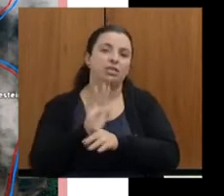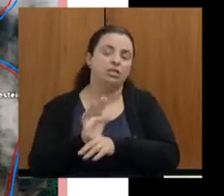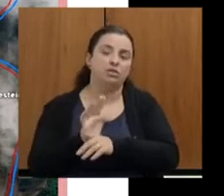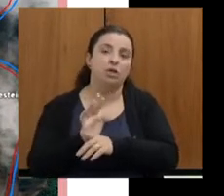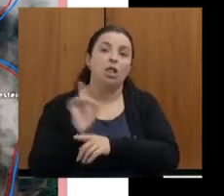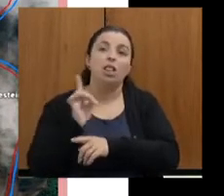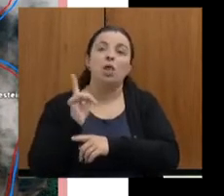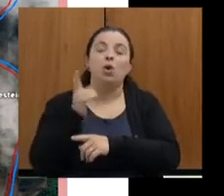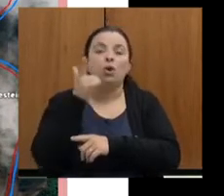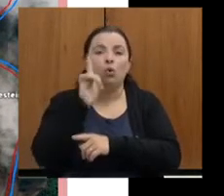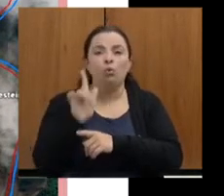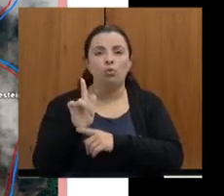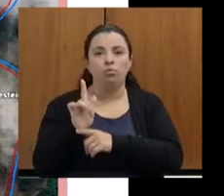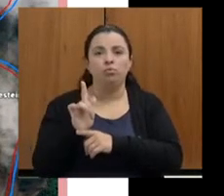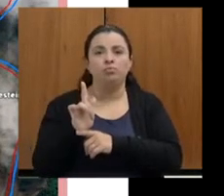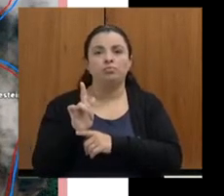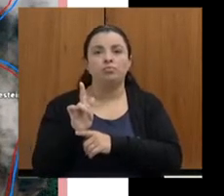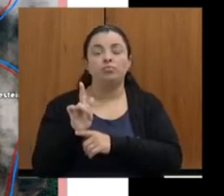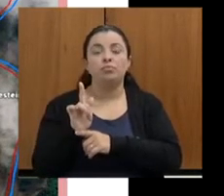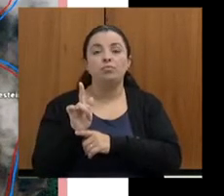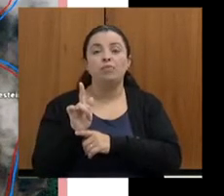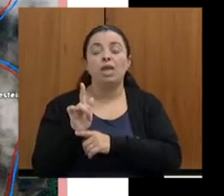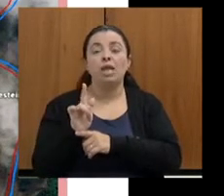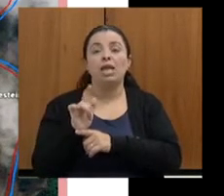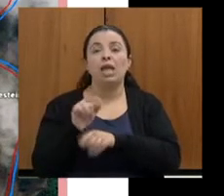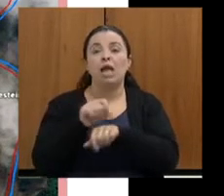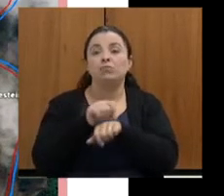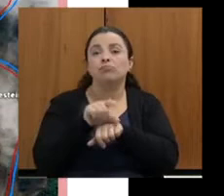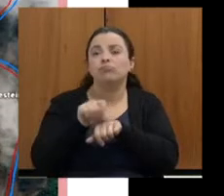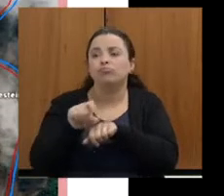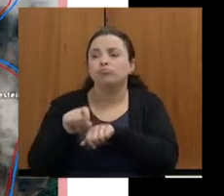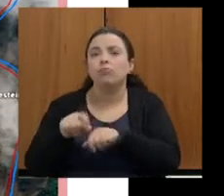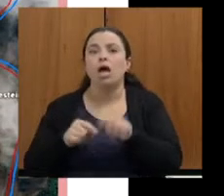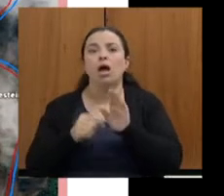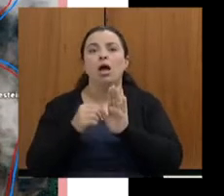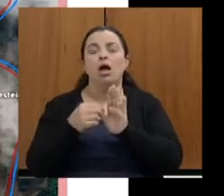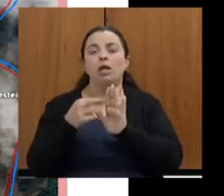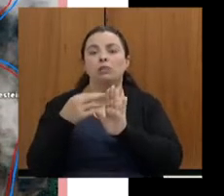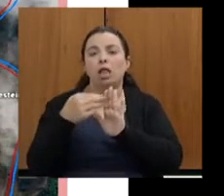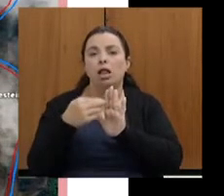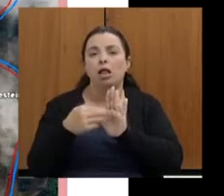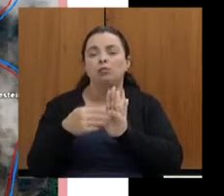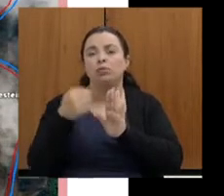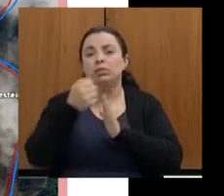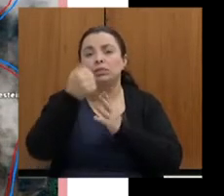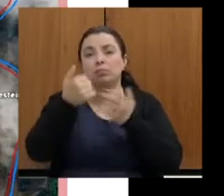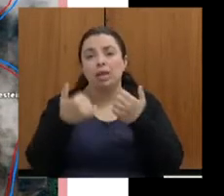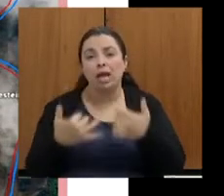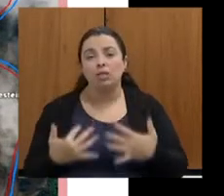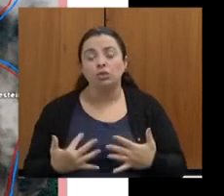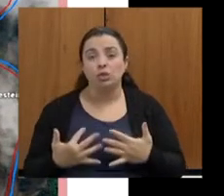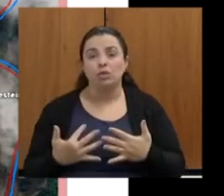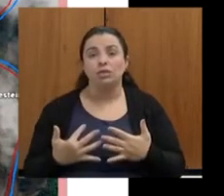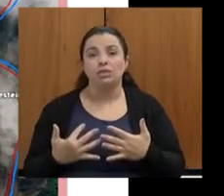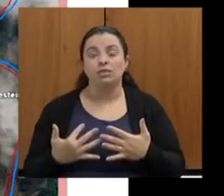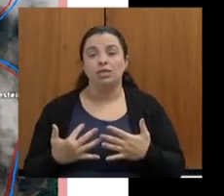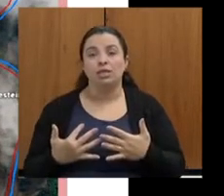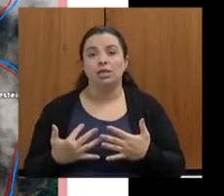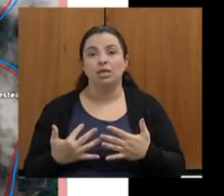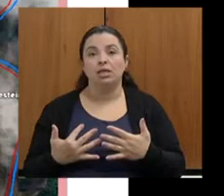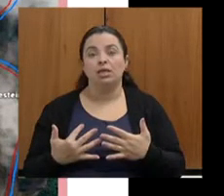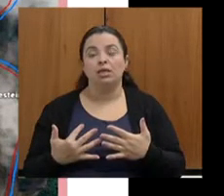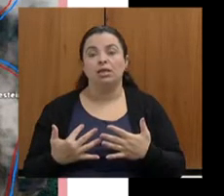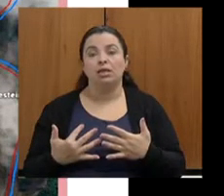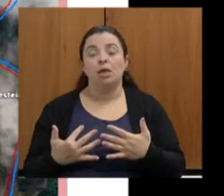abarcar os argumentos que as empresas consideravam eu tô sabendo do povo não vale nada né